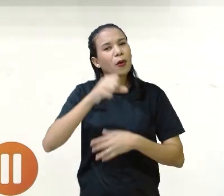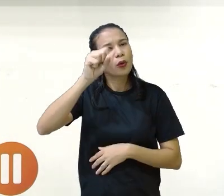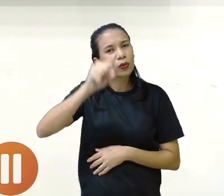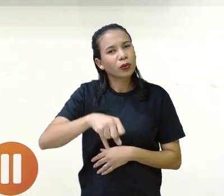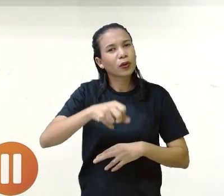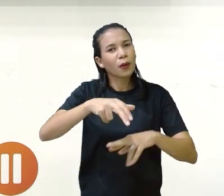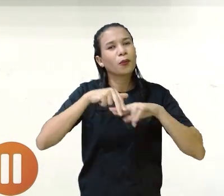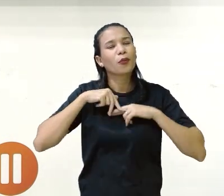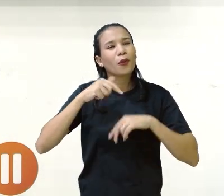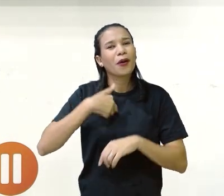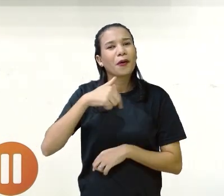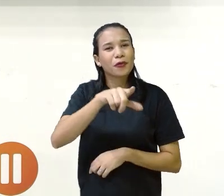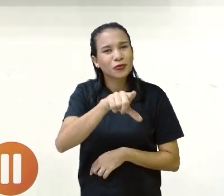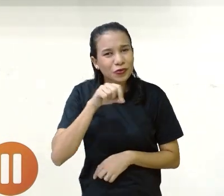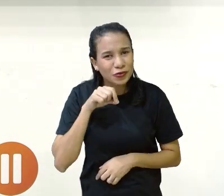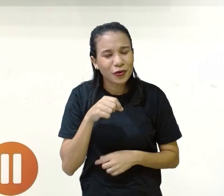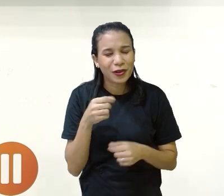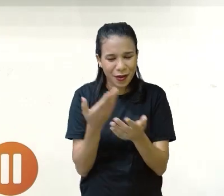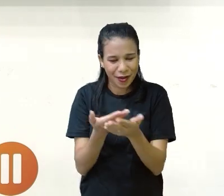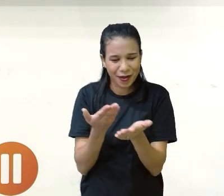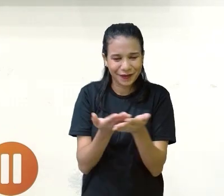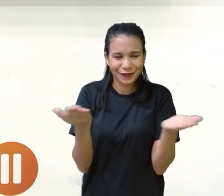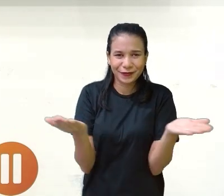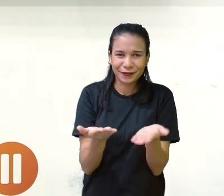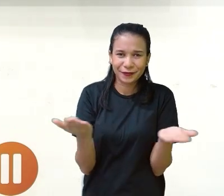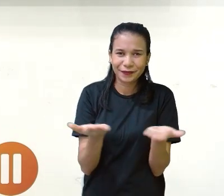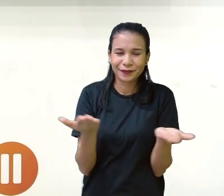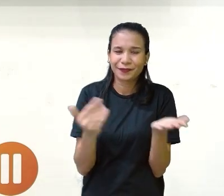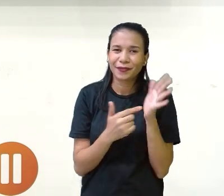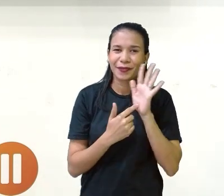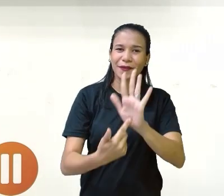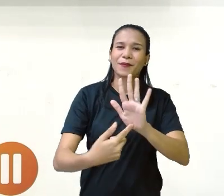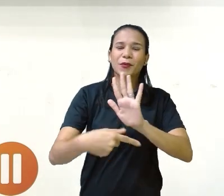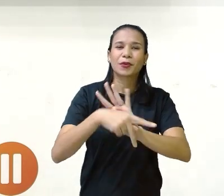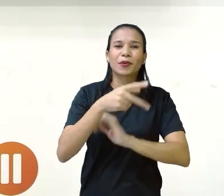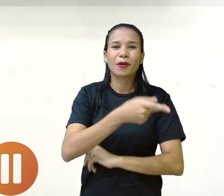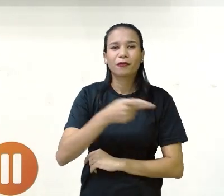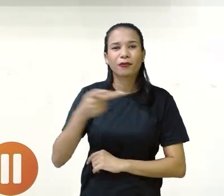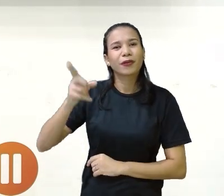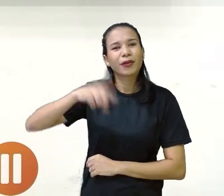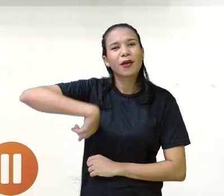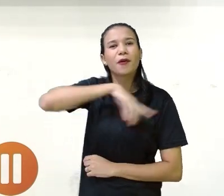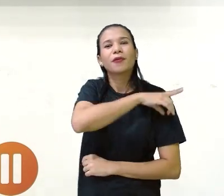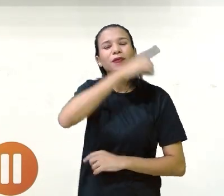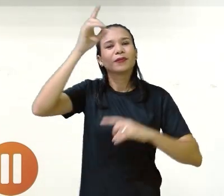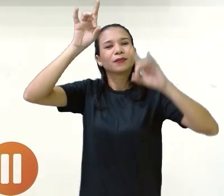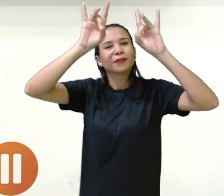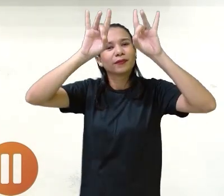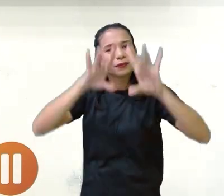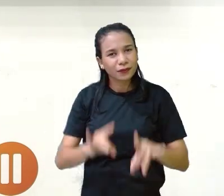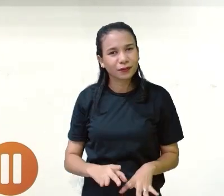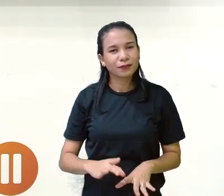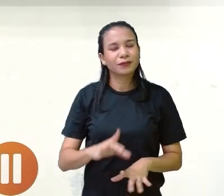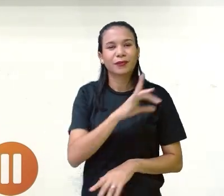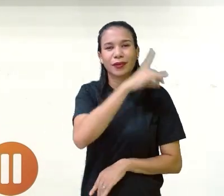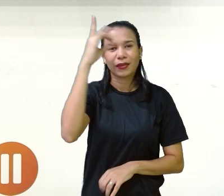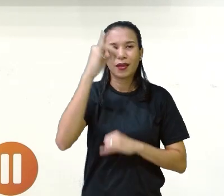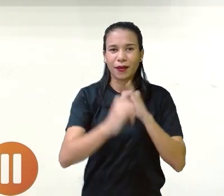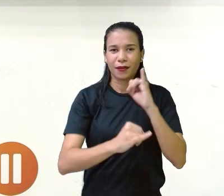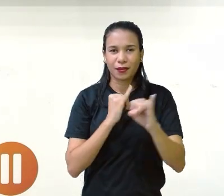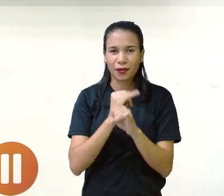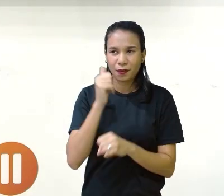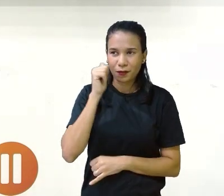eu escolhi essa aula para dar para vocês num dia emblemático, né? Que é o Dia